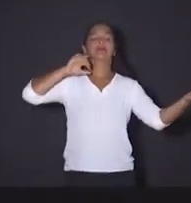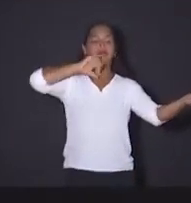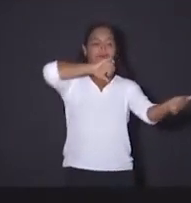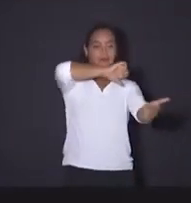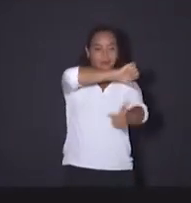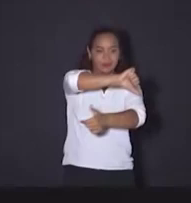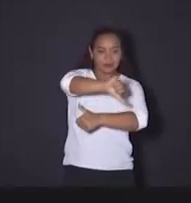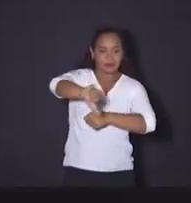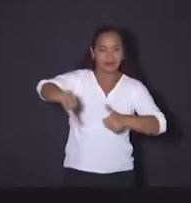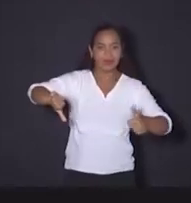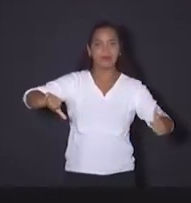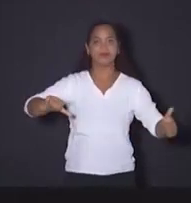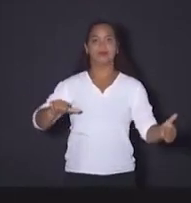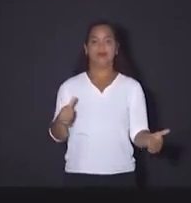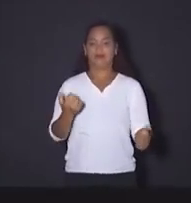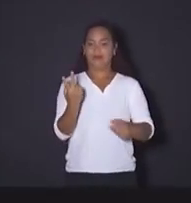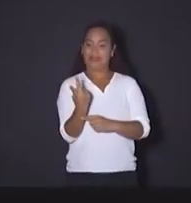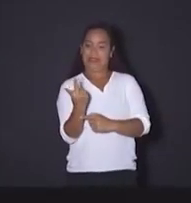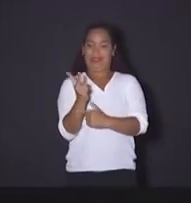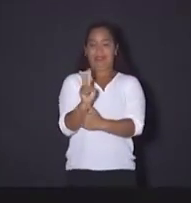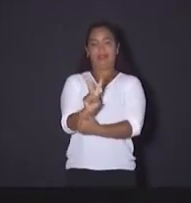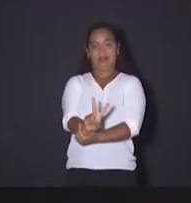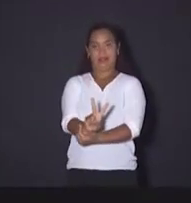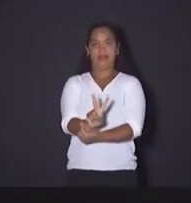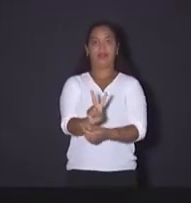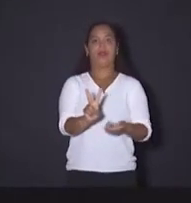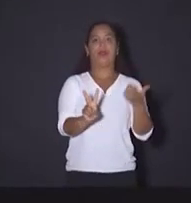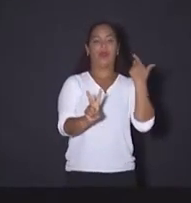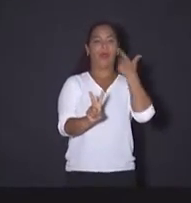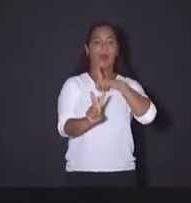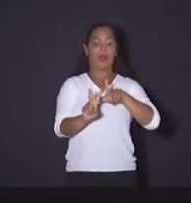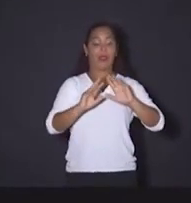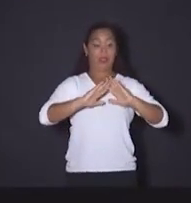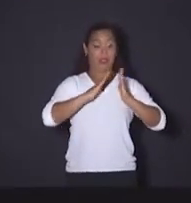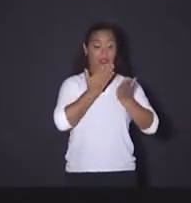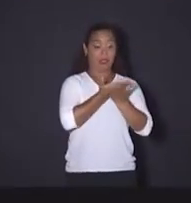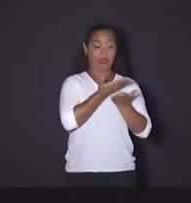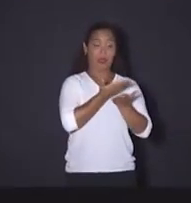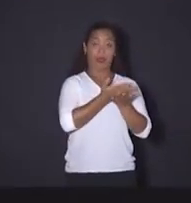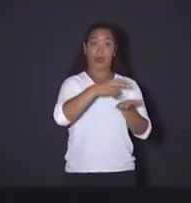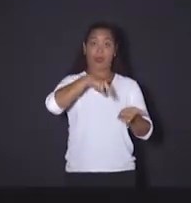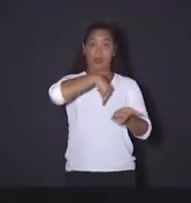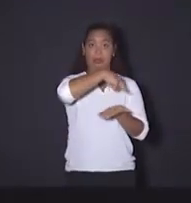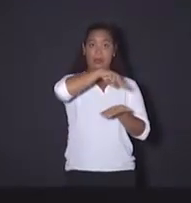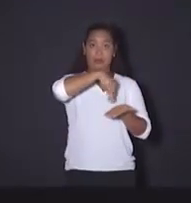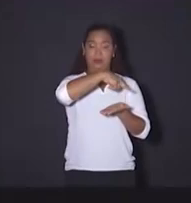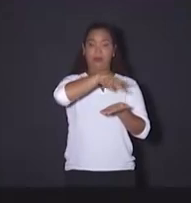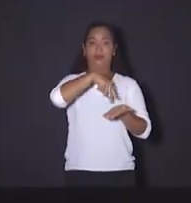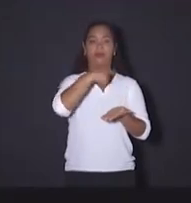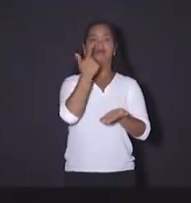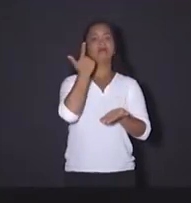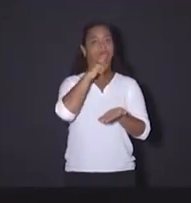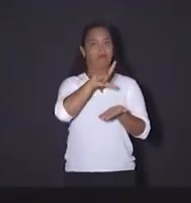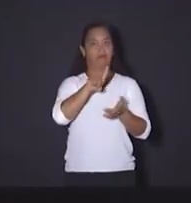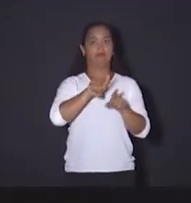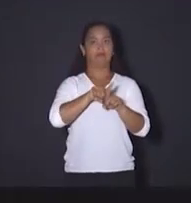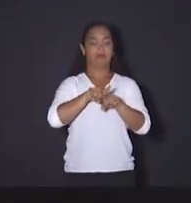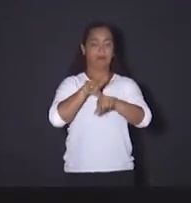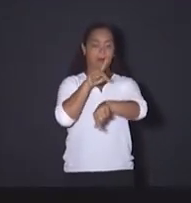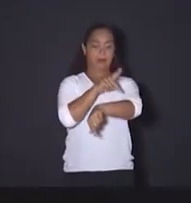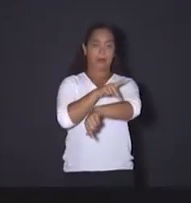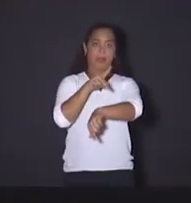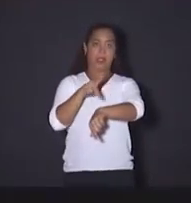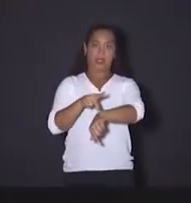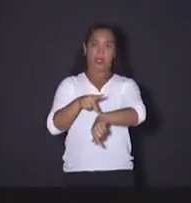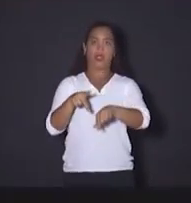totalmente. E aí se avançou na escola de dança, não só como em termos